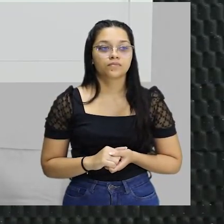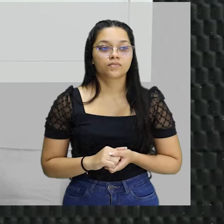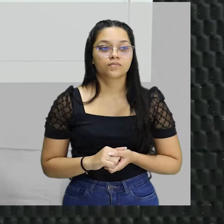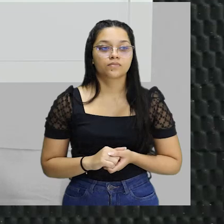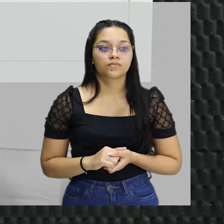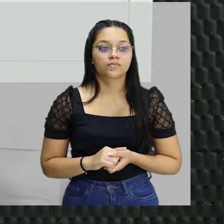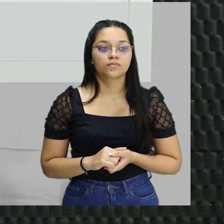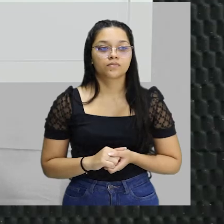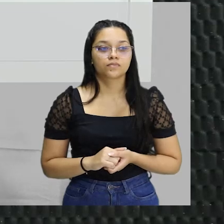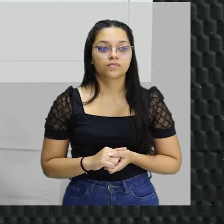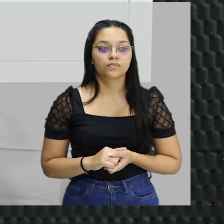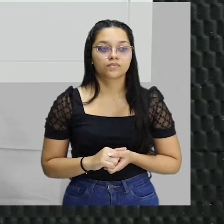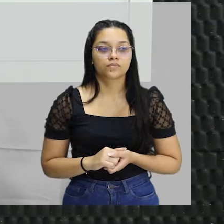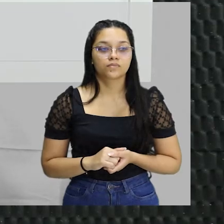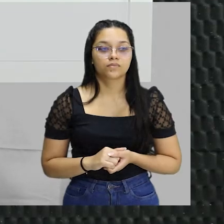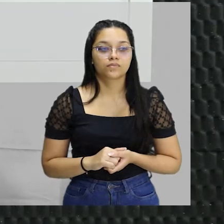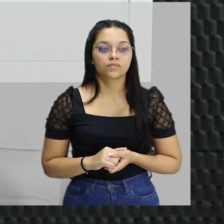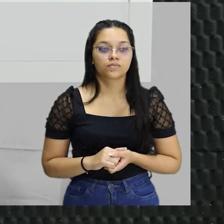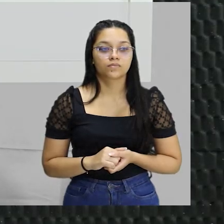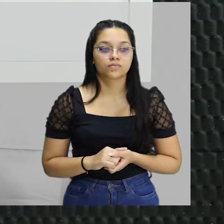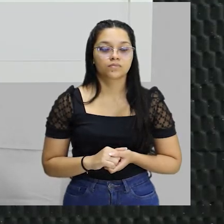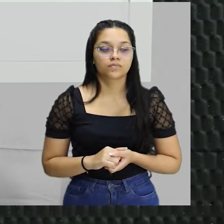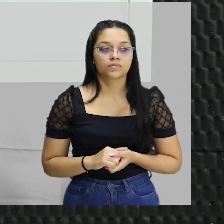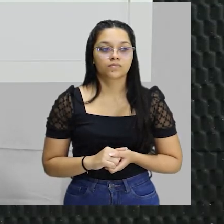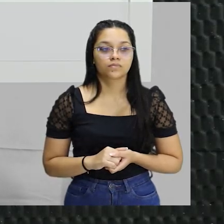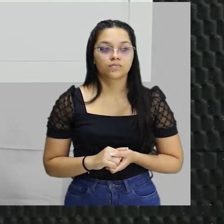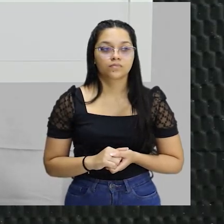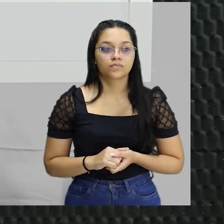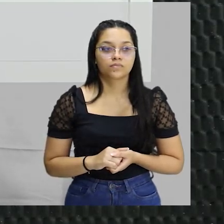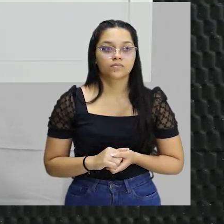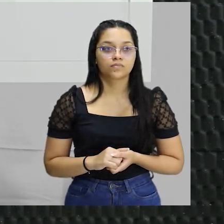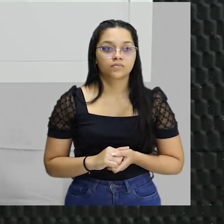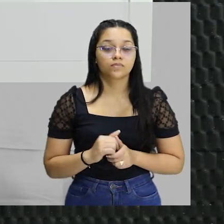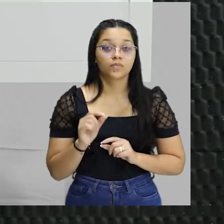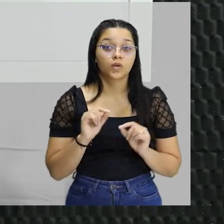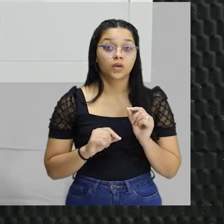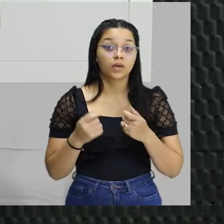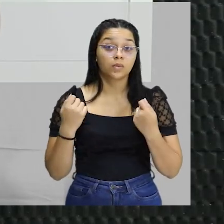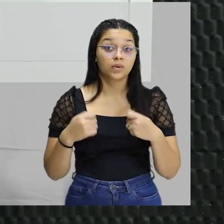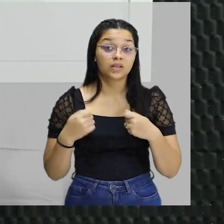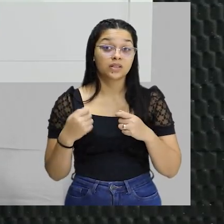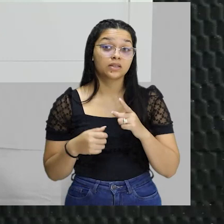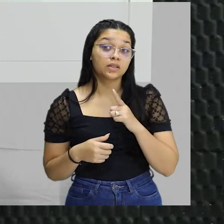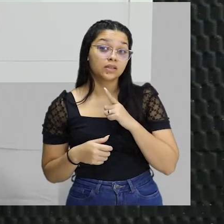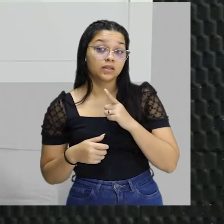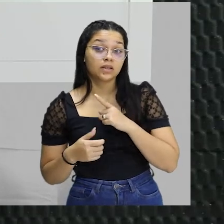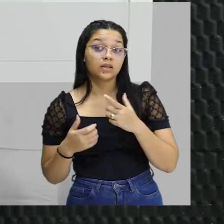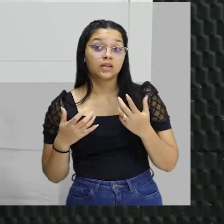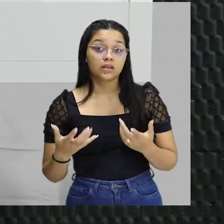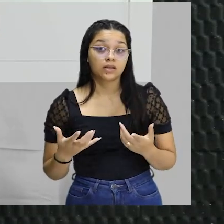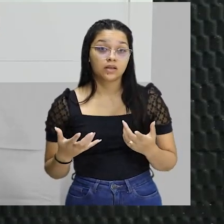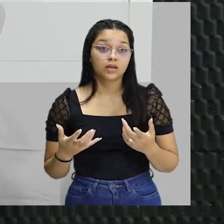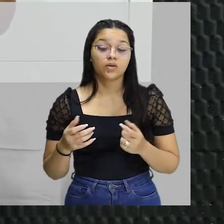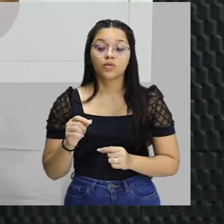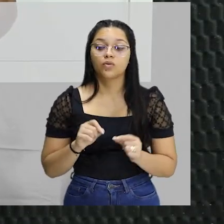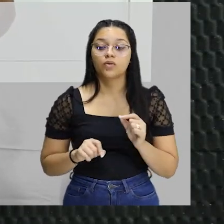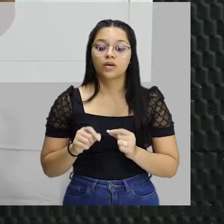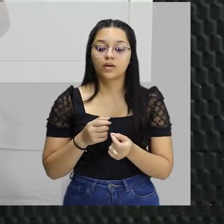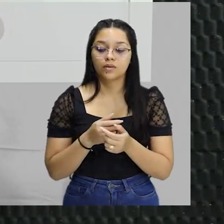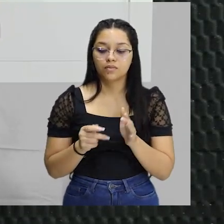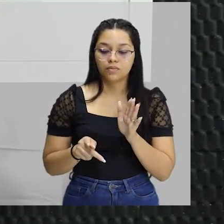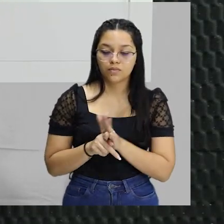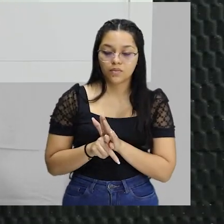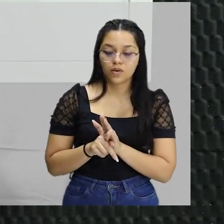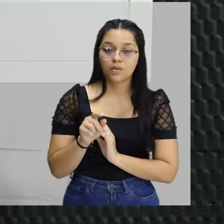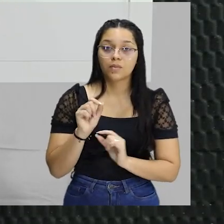2 agindo, certo? O que eu tenho que ter ali também, né, o que eu vou ter ali, além das forças de